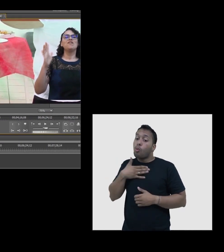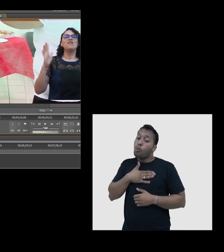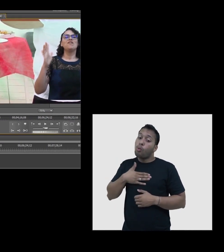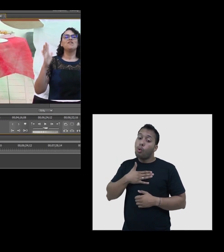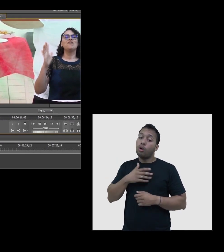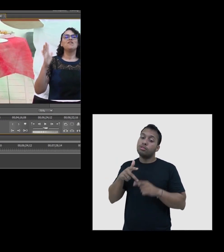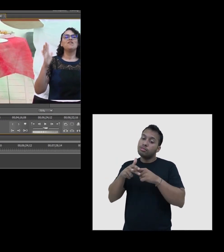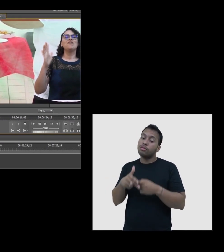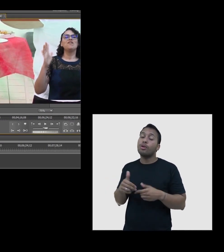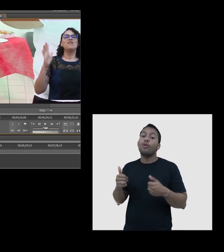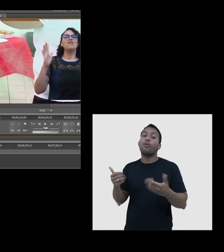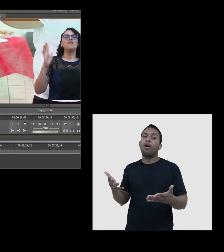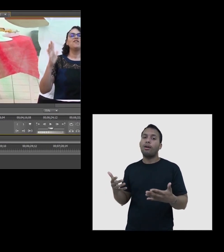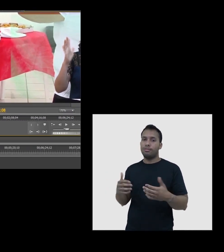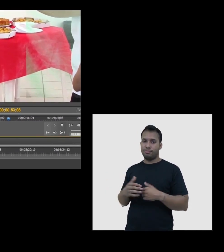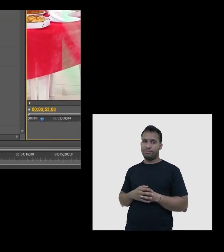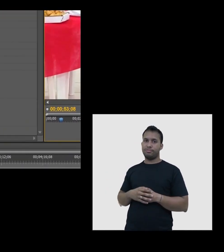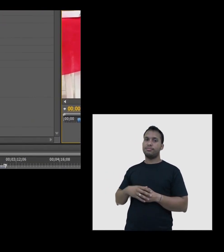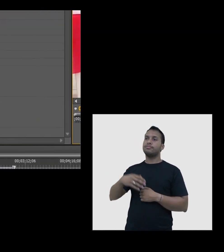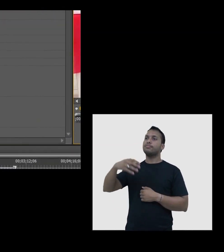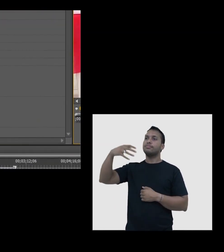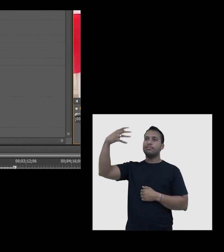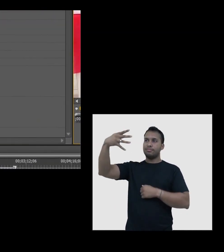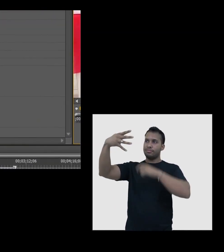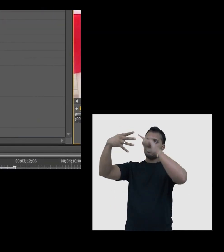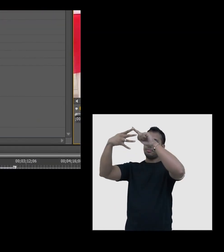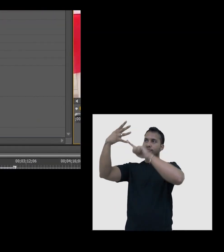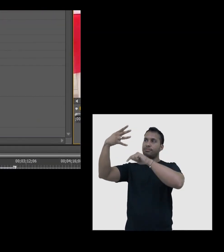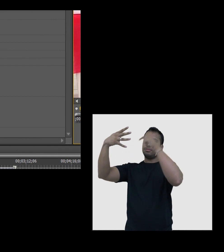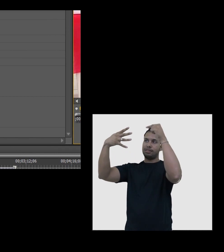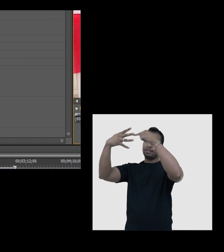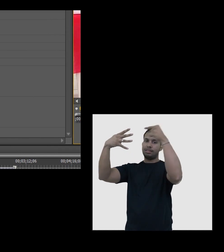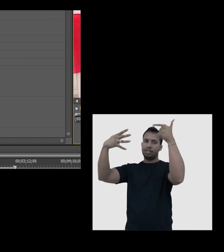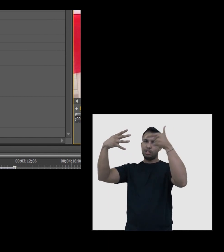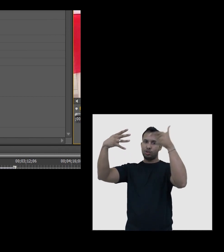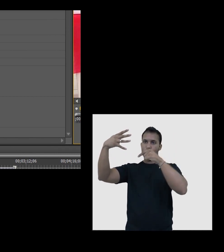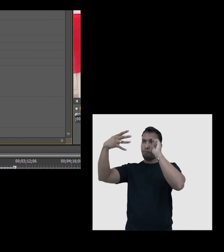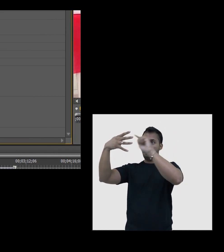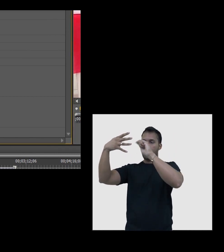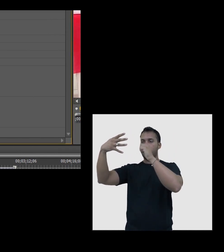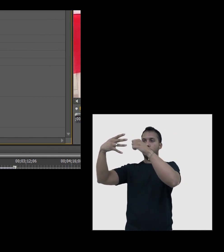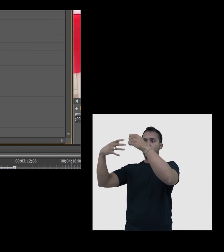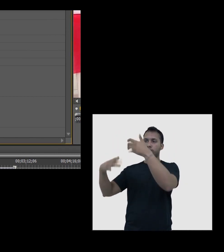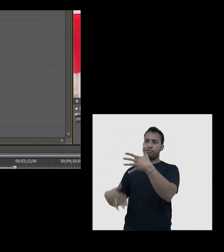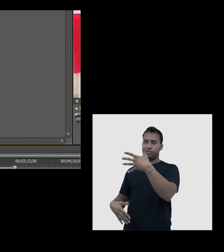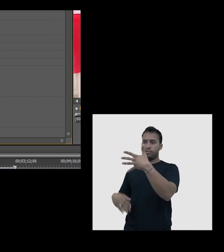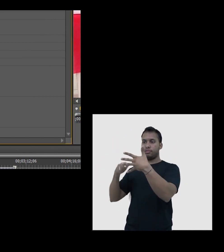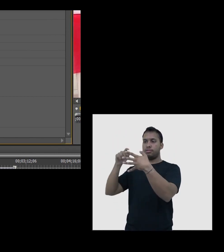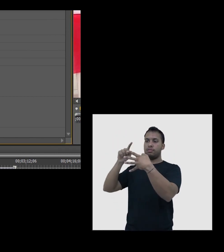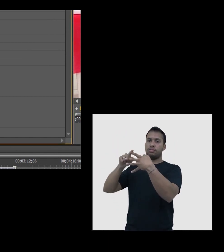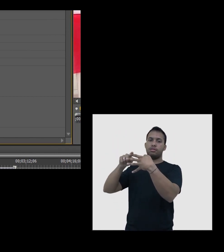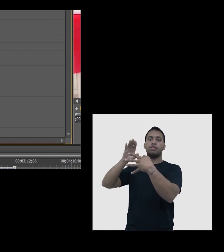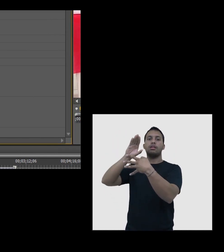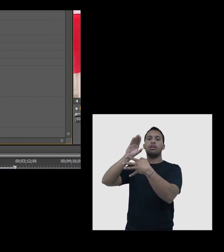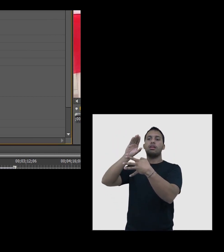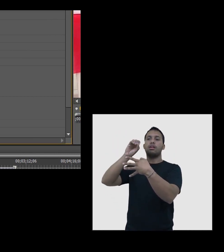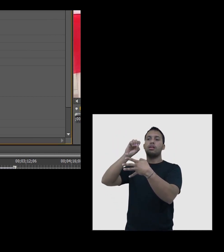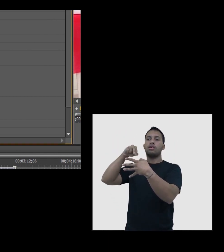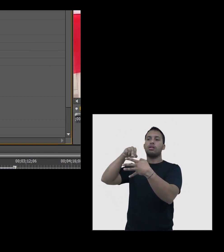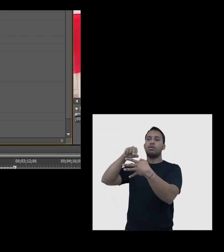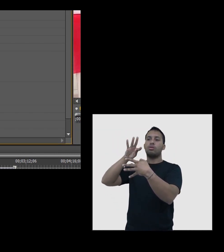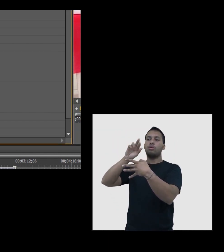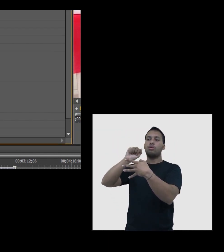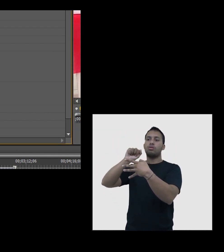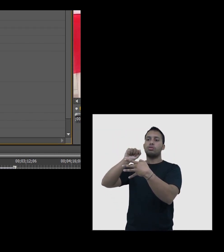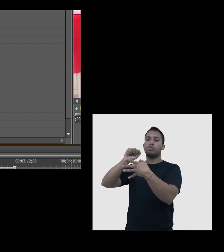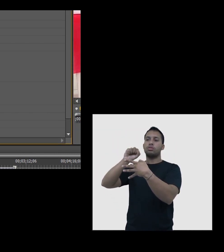Uma primeira que eu gosto de alterar de cara é aqui nessa segunda camada dele aqui, nessa segunda parte, eu vou